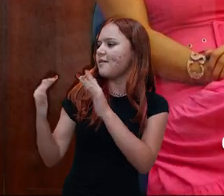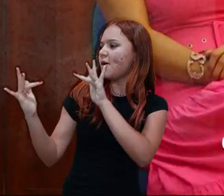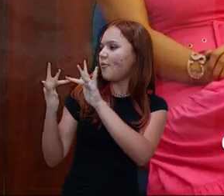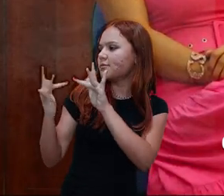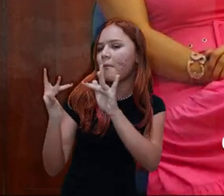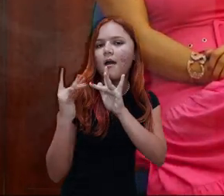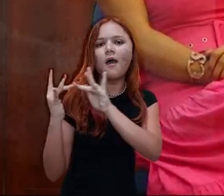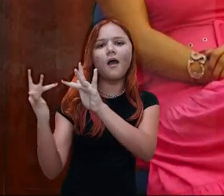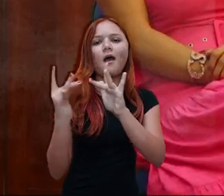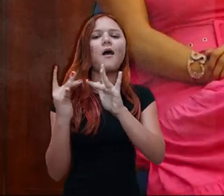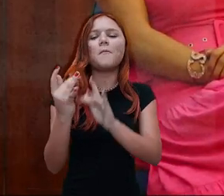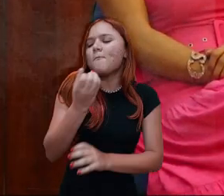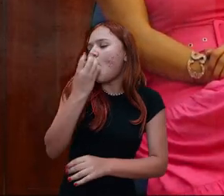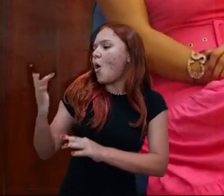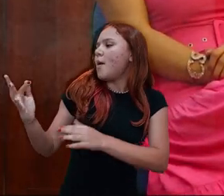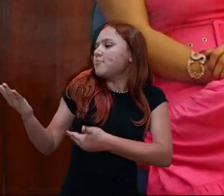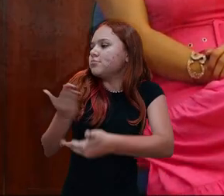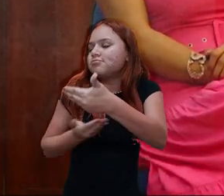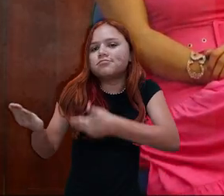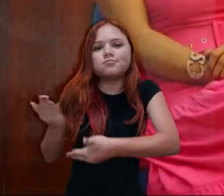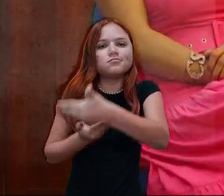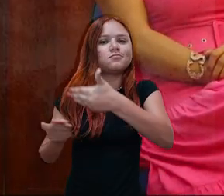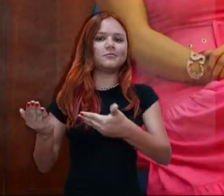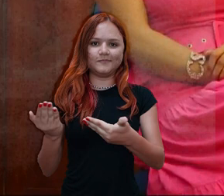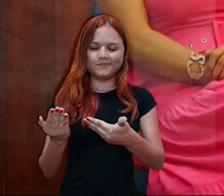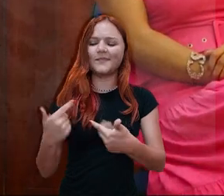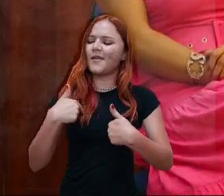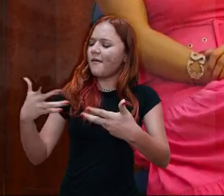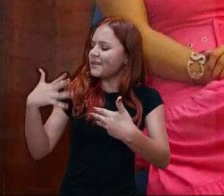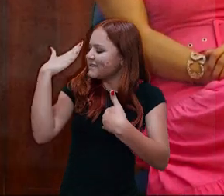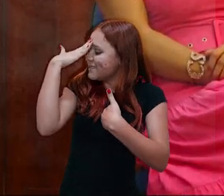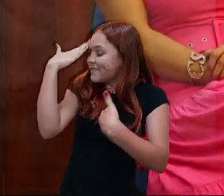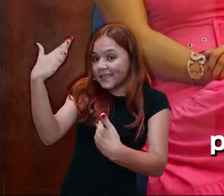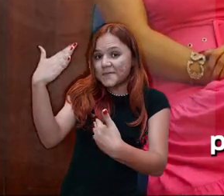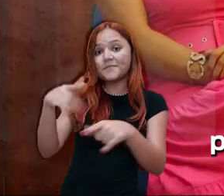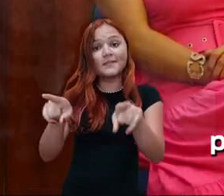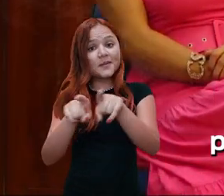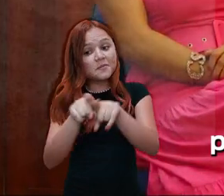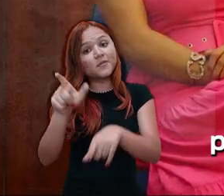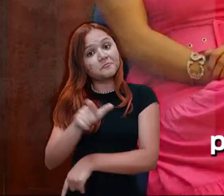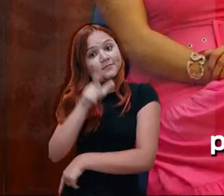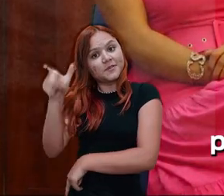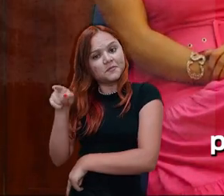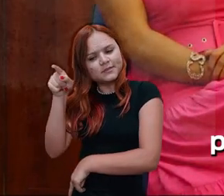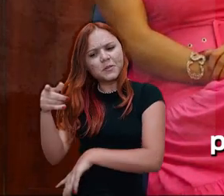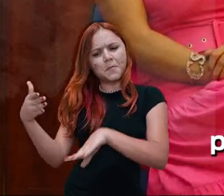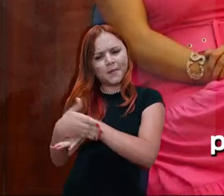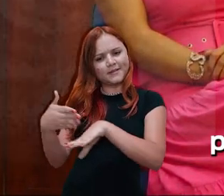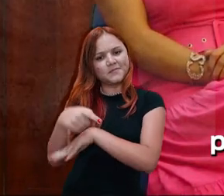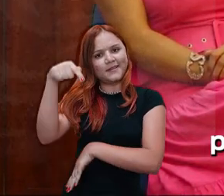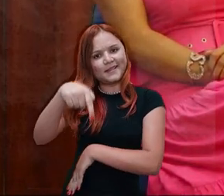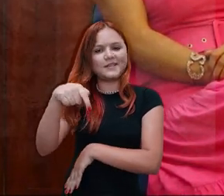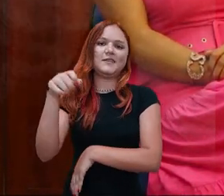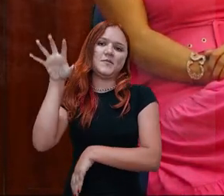relação. E eu gostaria muito de agradecer e lhe convidar para estar sempre participando